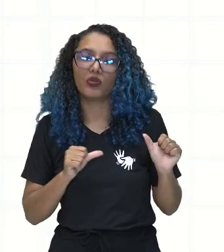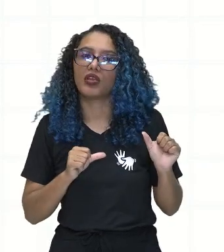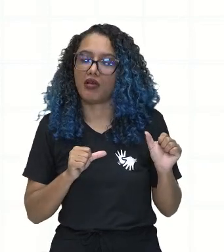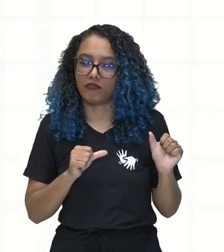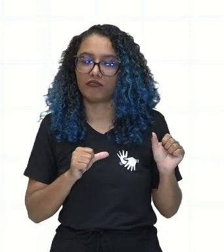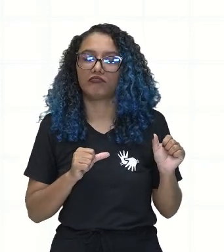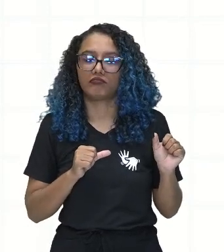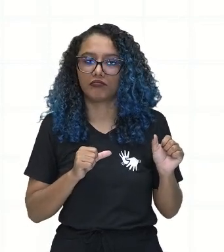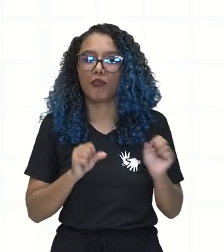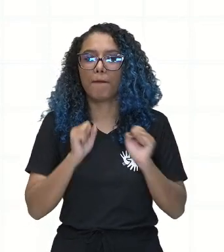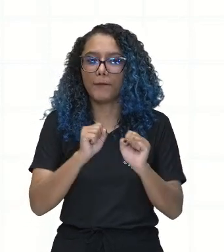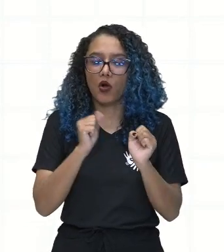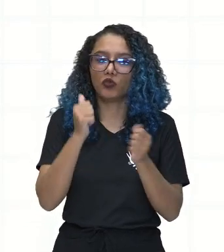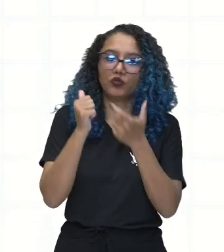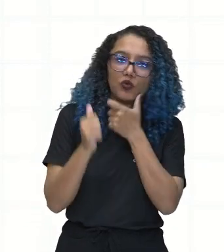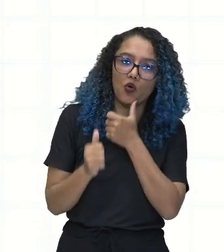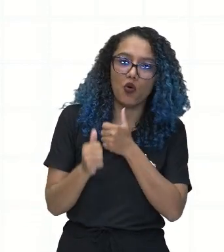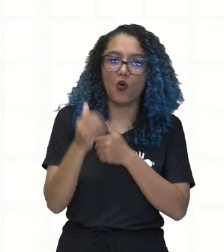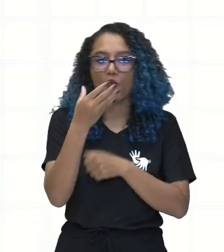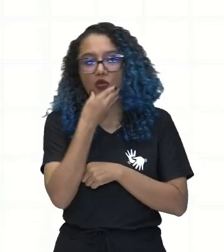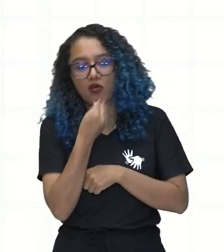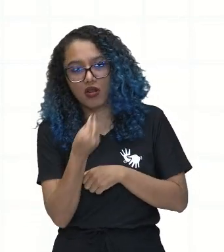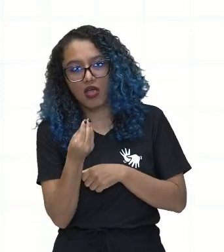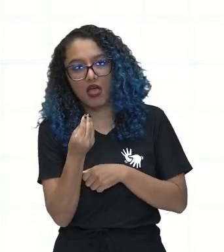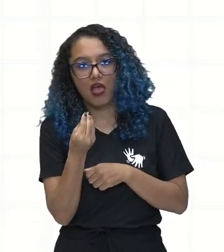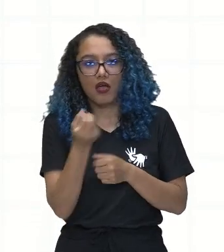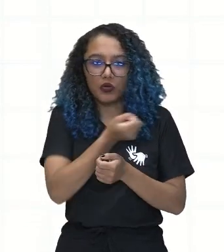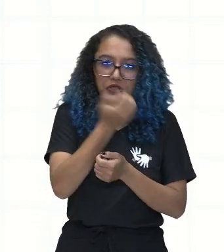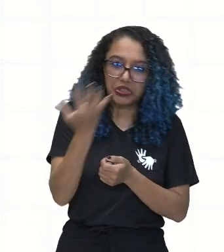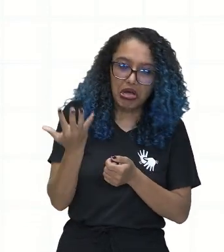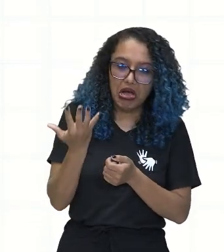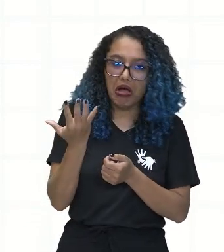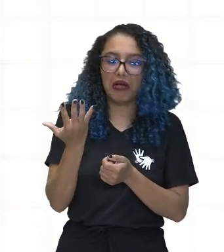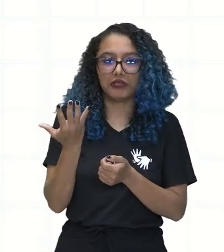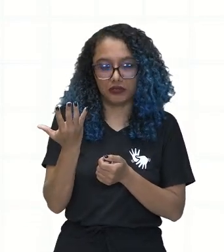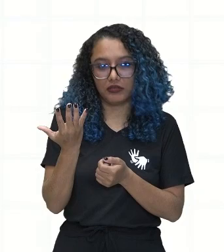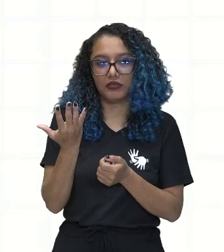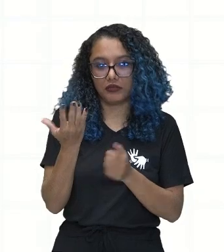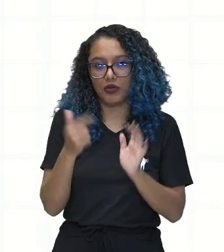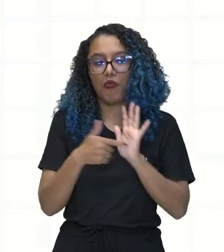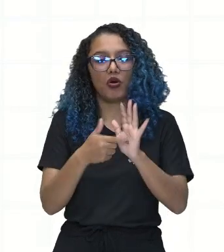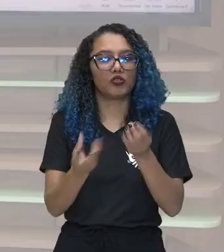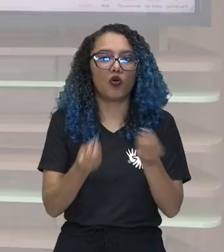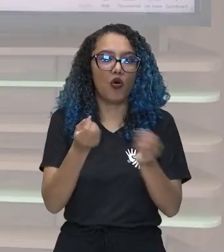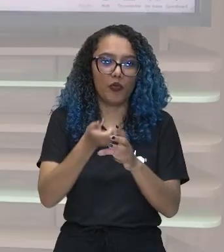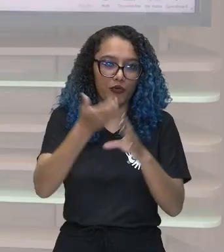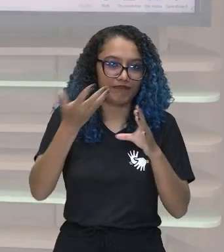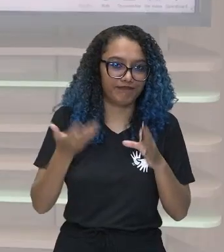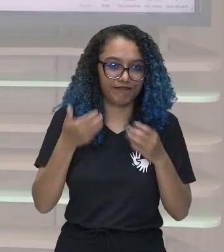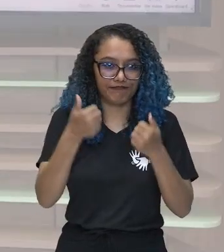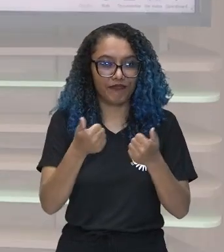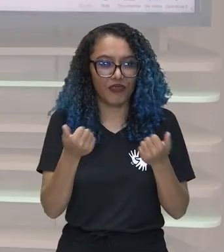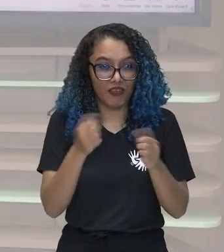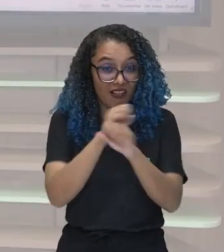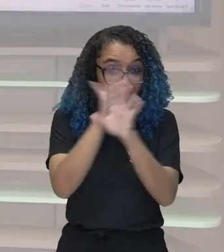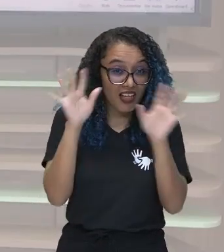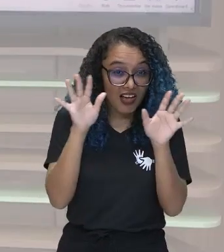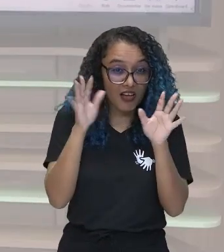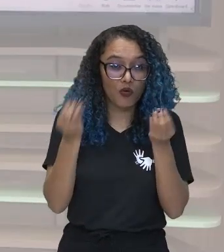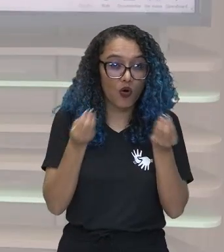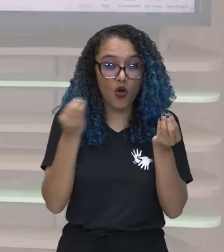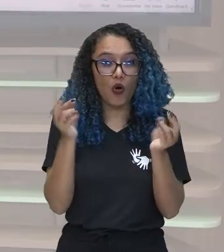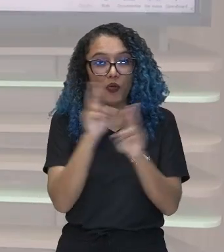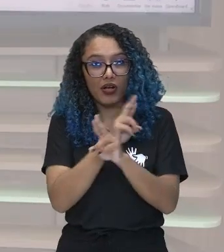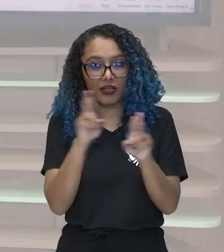ali gênero, número, né, indicando ali essas características. Ok? Ficou claro, então, aí, essa